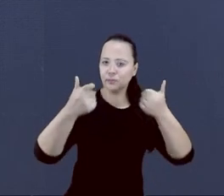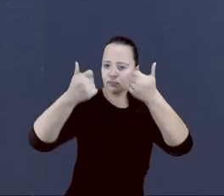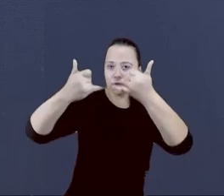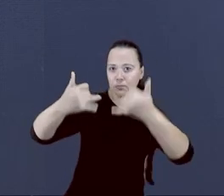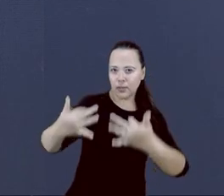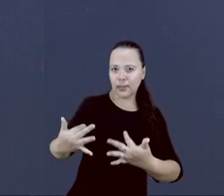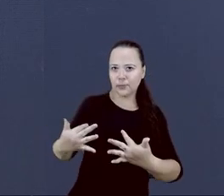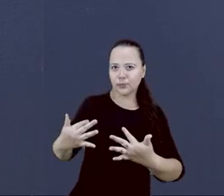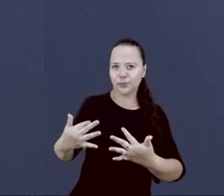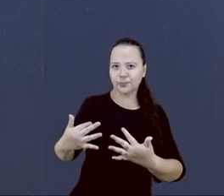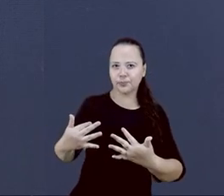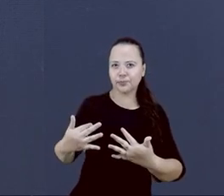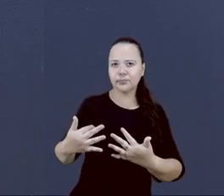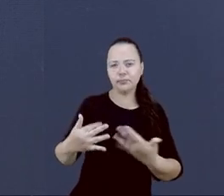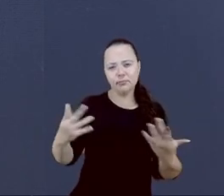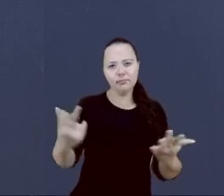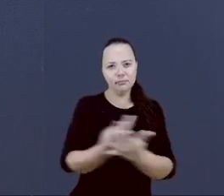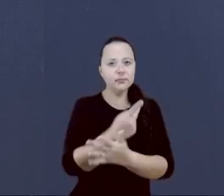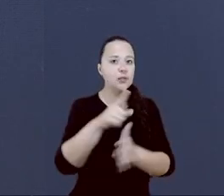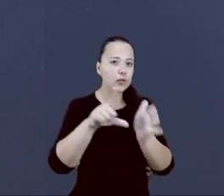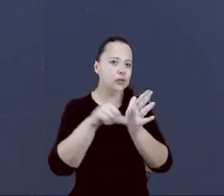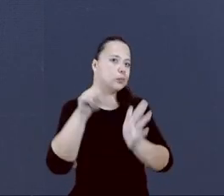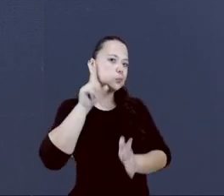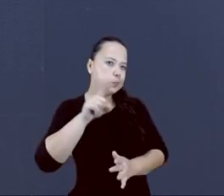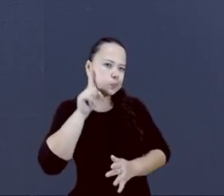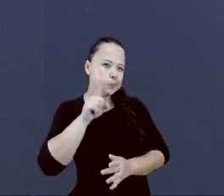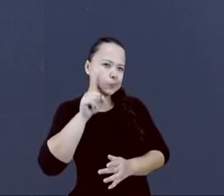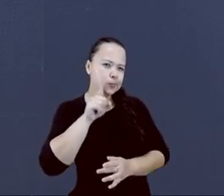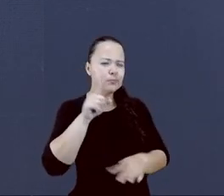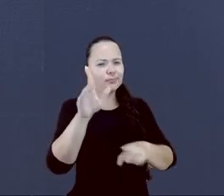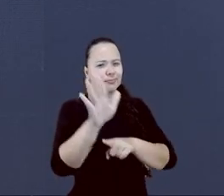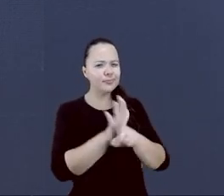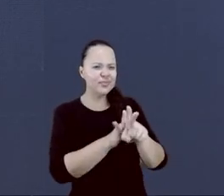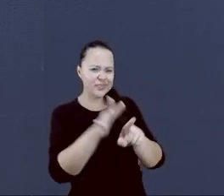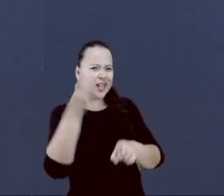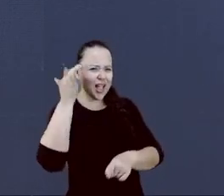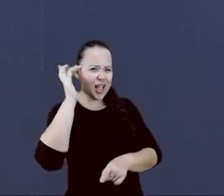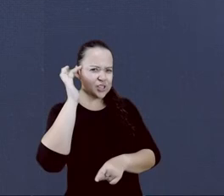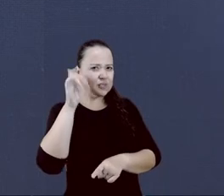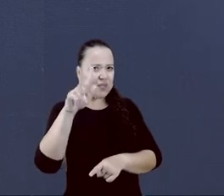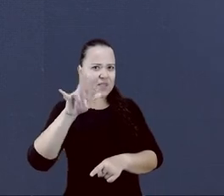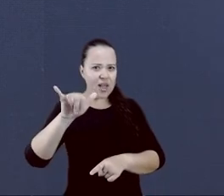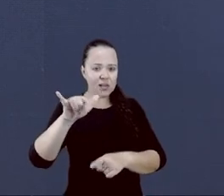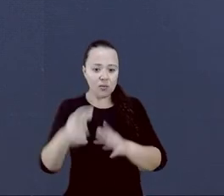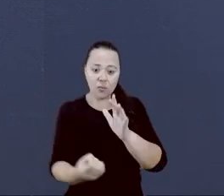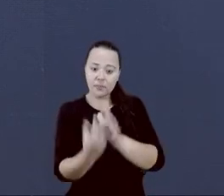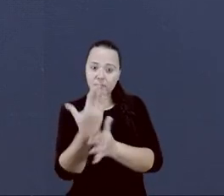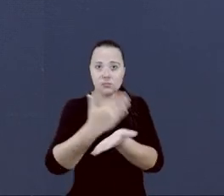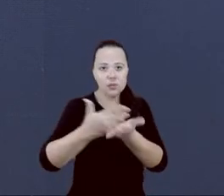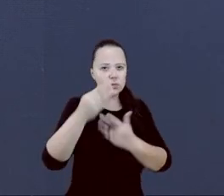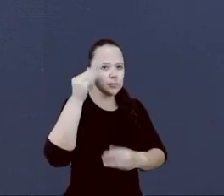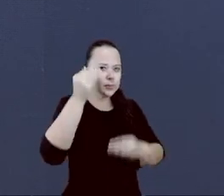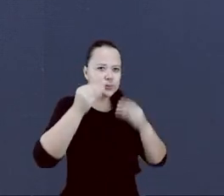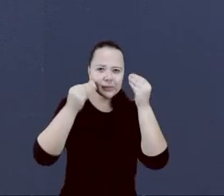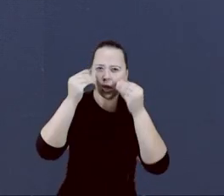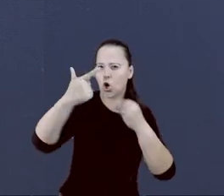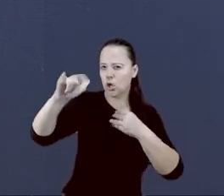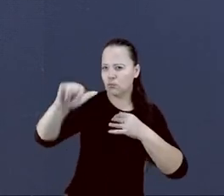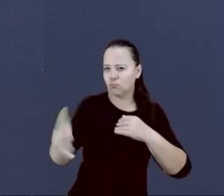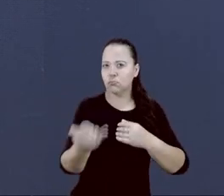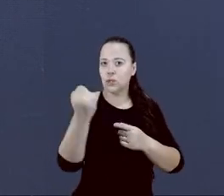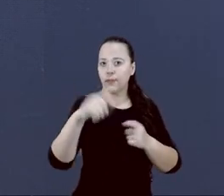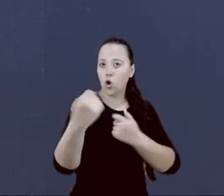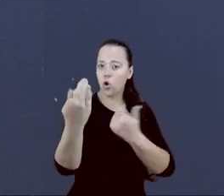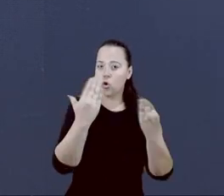do caso americana que já não tá começando a surgir oportunidades é quando comparada com o Real